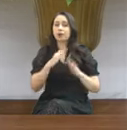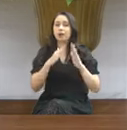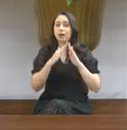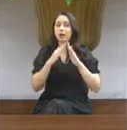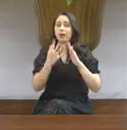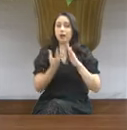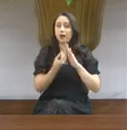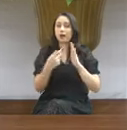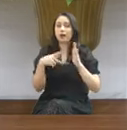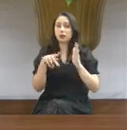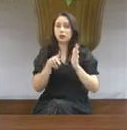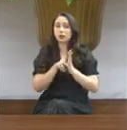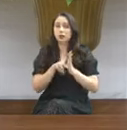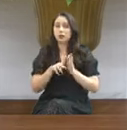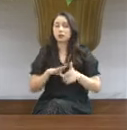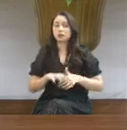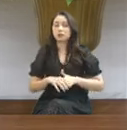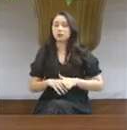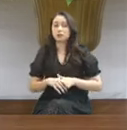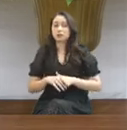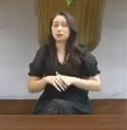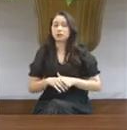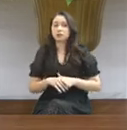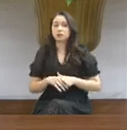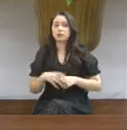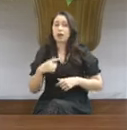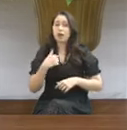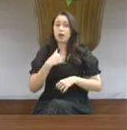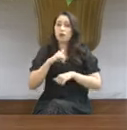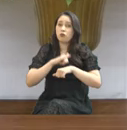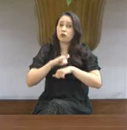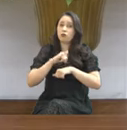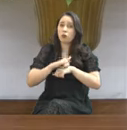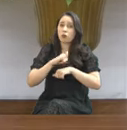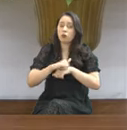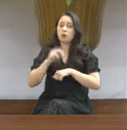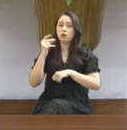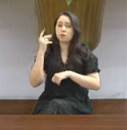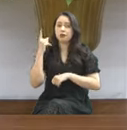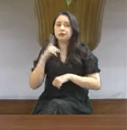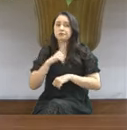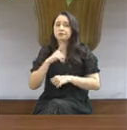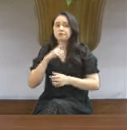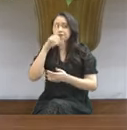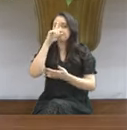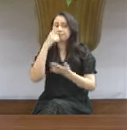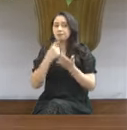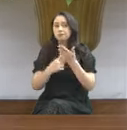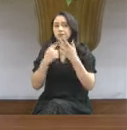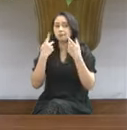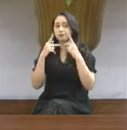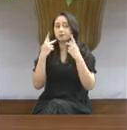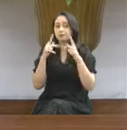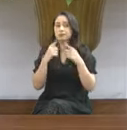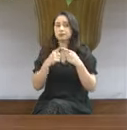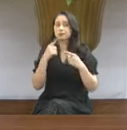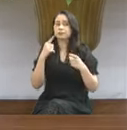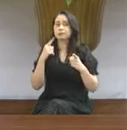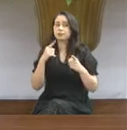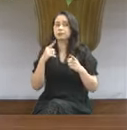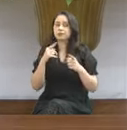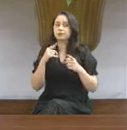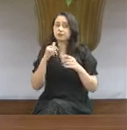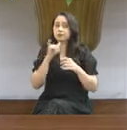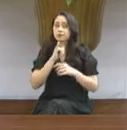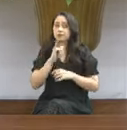congregamos. Essa nossa ausência é dada a algumas agendas, mas sempre eu estou